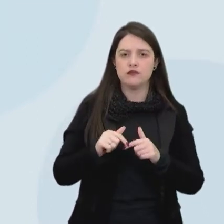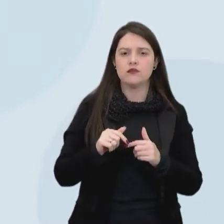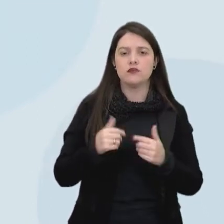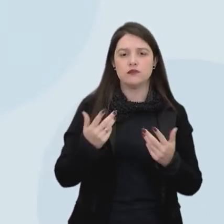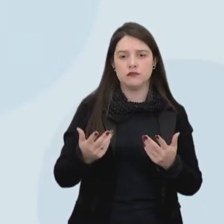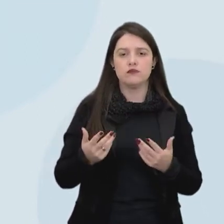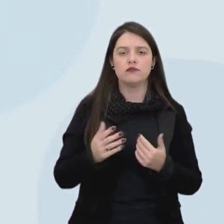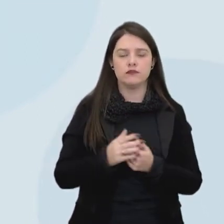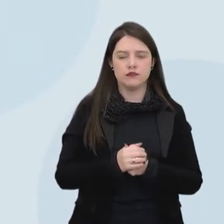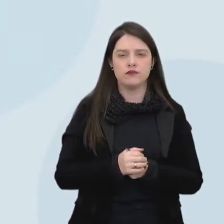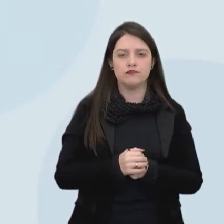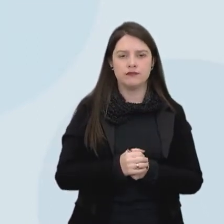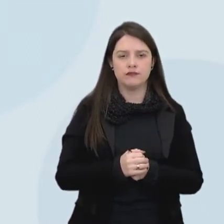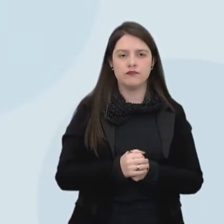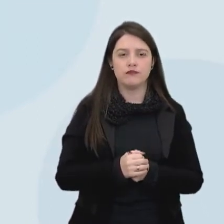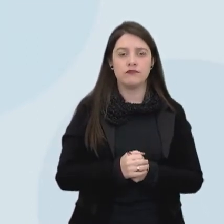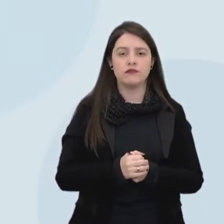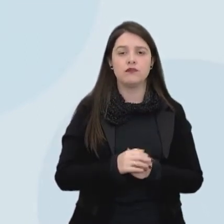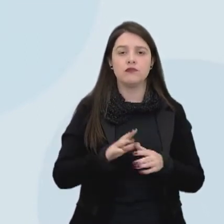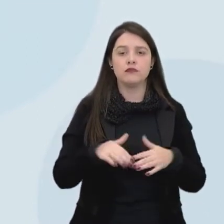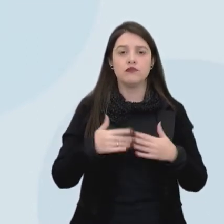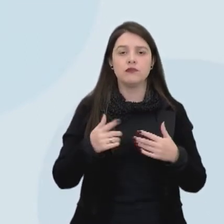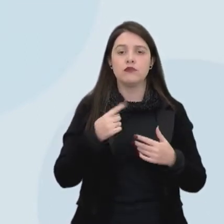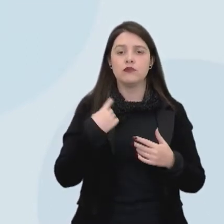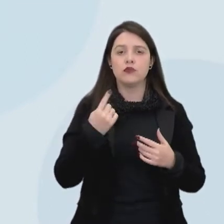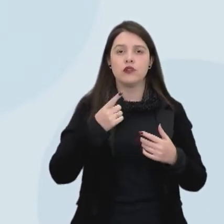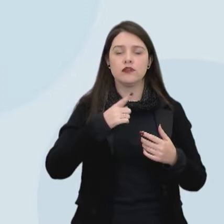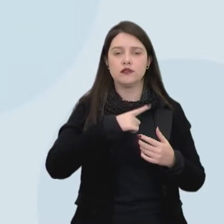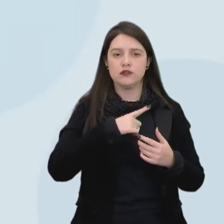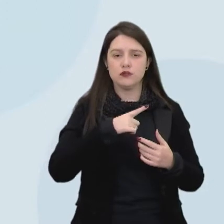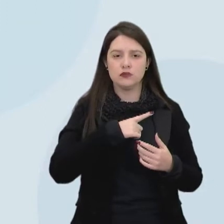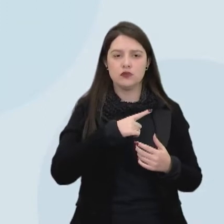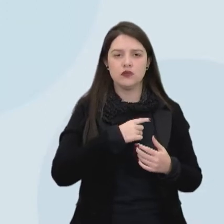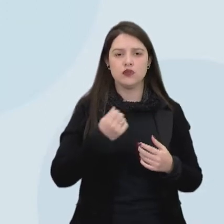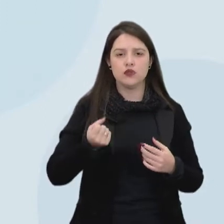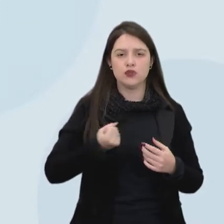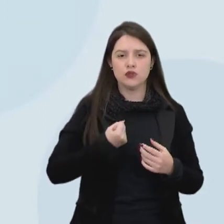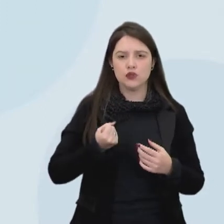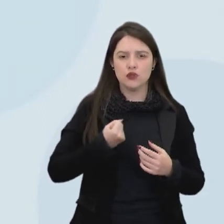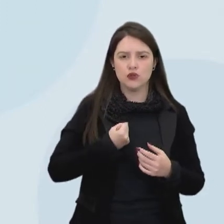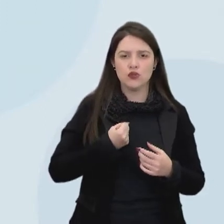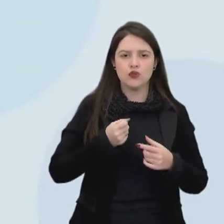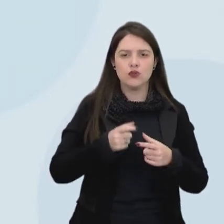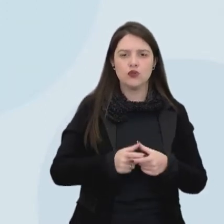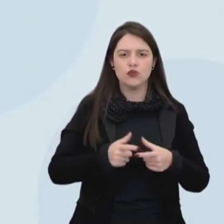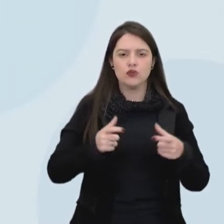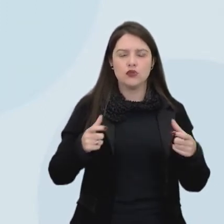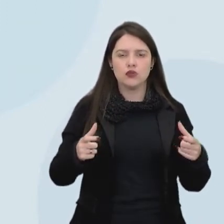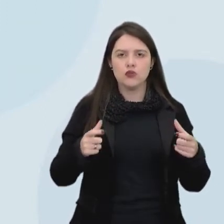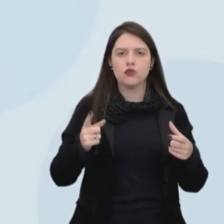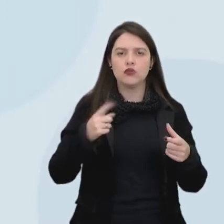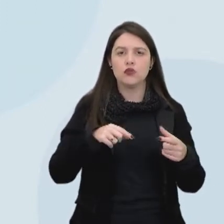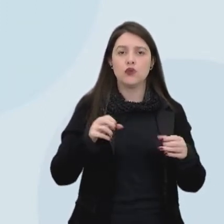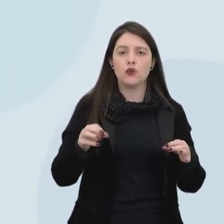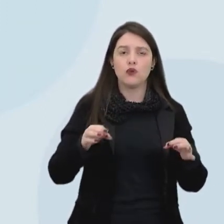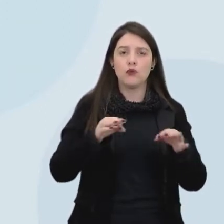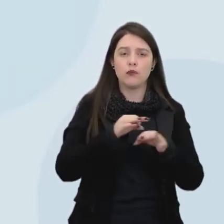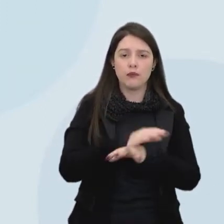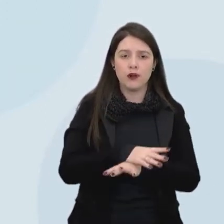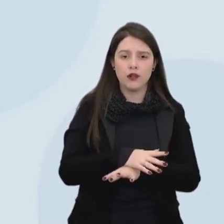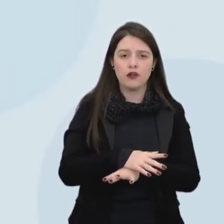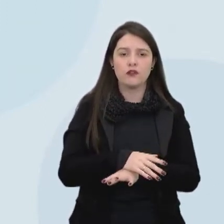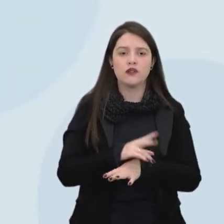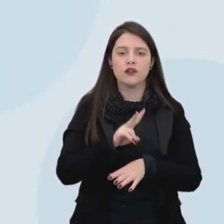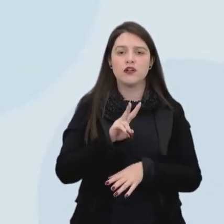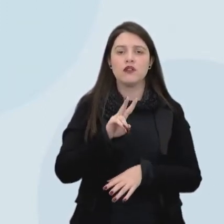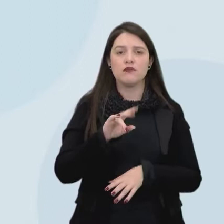de instrução. Então nós temos lá um rendimento de ensino superior completo de